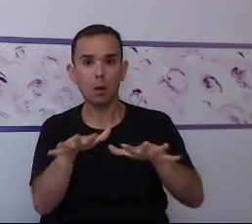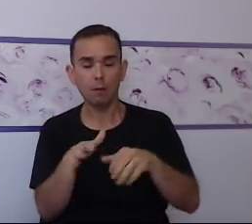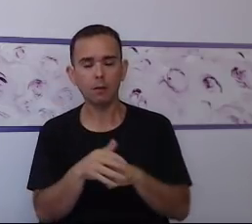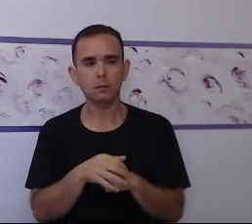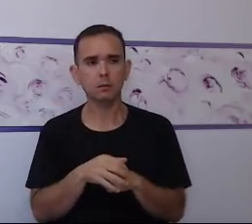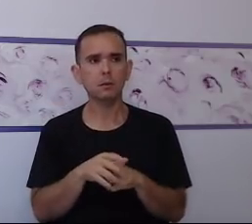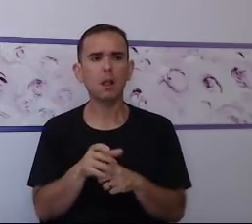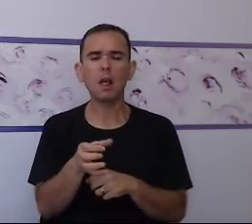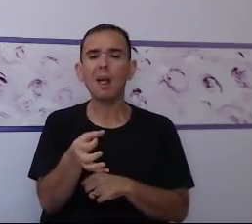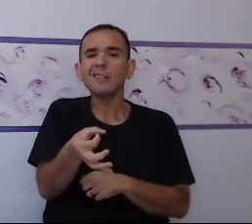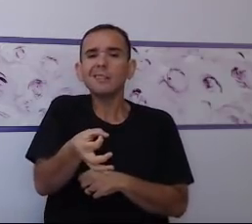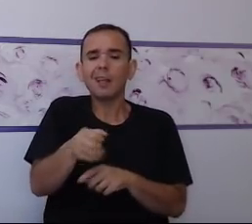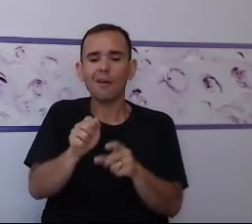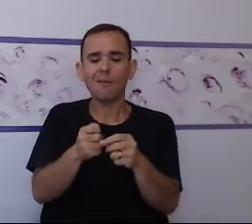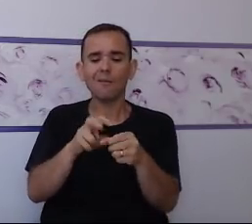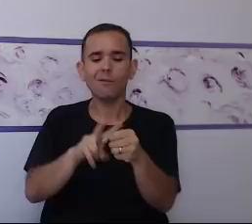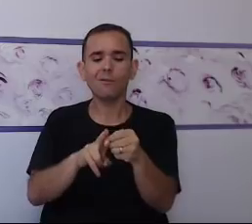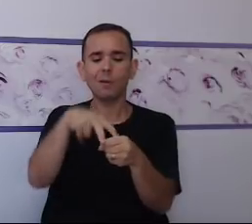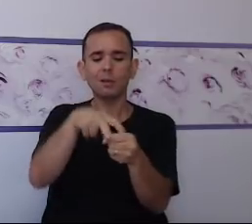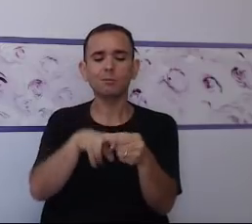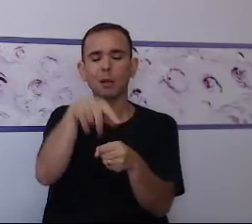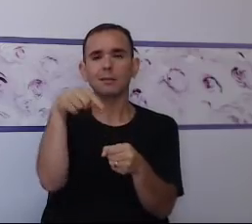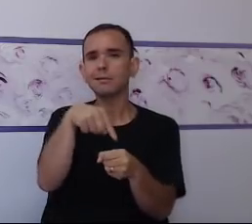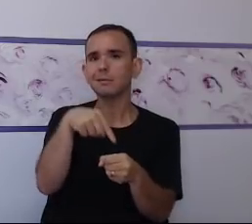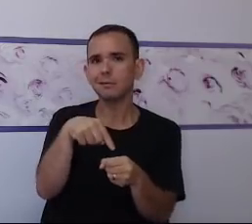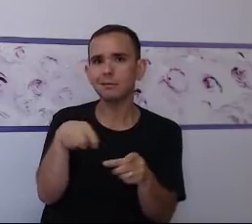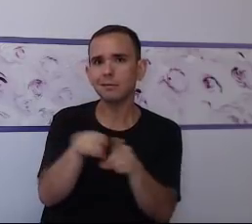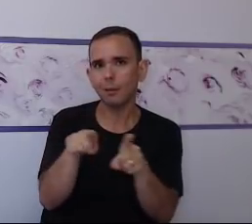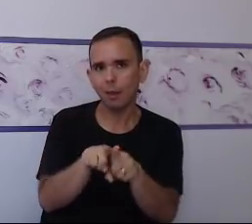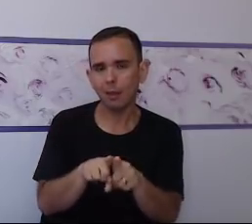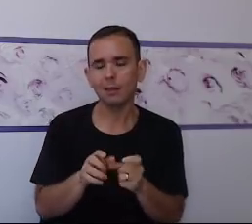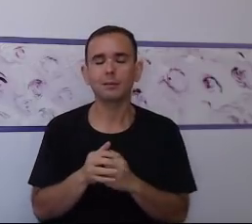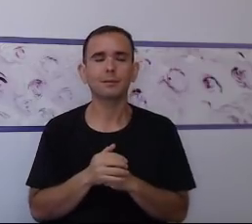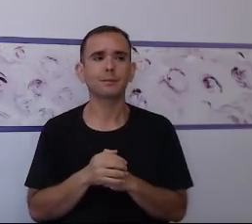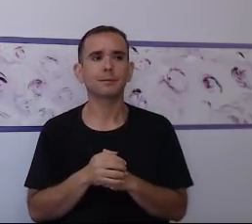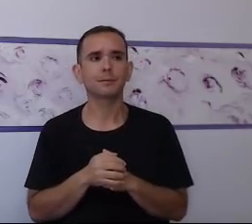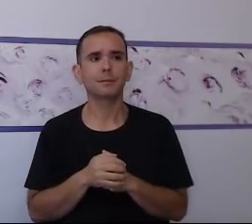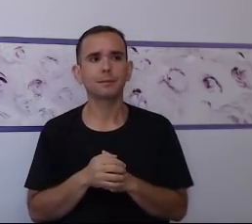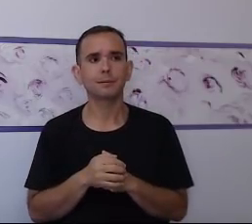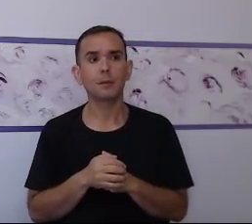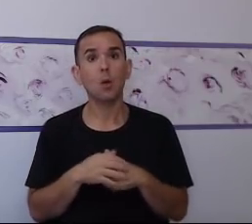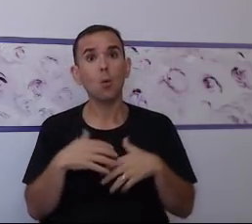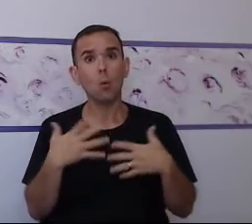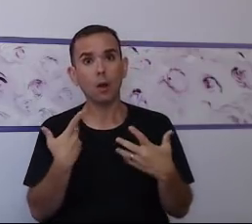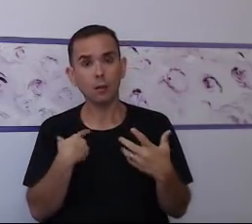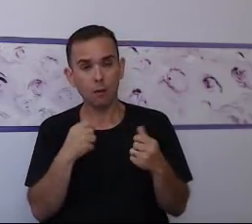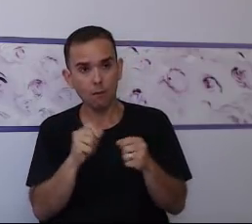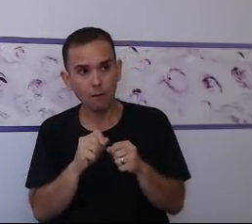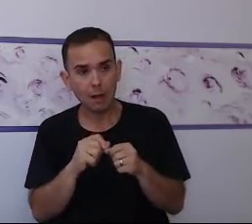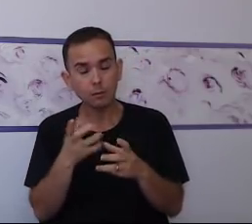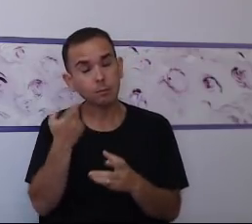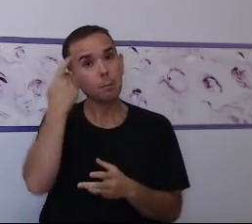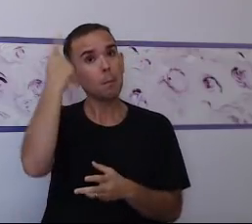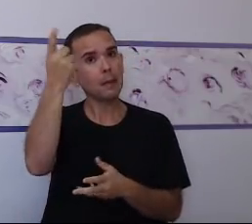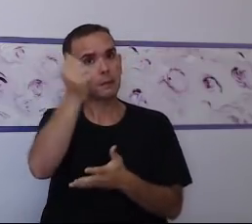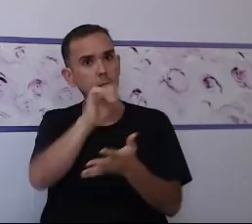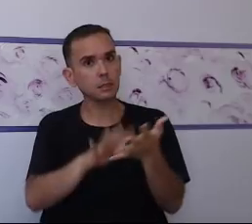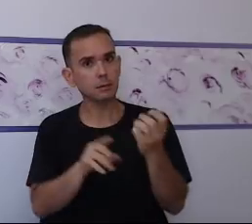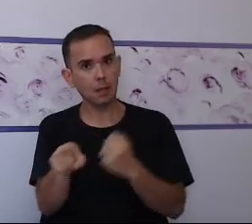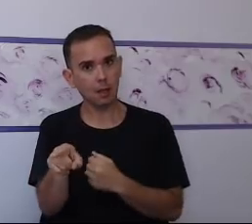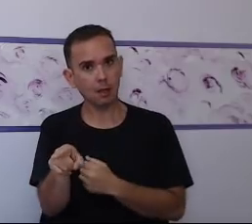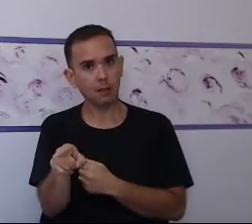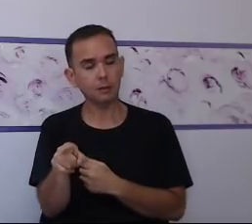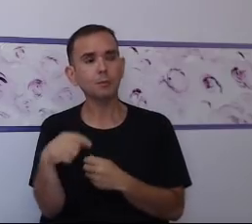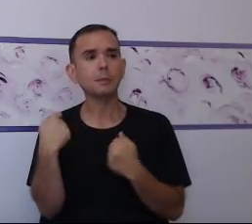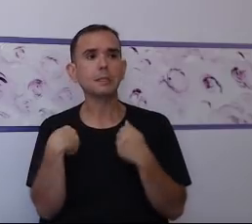na tampinha de garrafa. Ok, olha aí é um alfabeto móvel na tampinha de garrafa. Então, assim, quando eu penso em uma atividade para o meu aluno, eu tenho